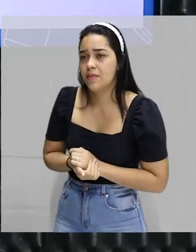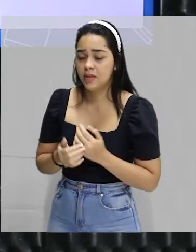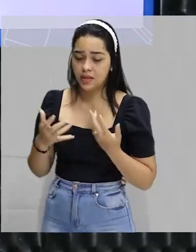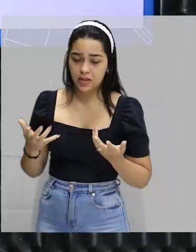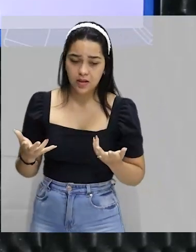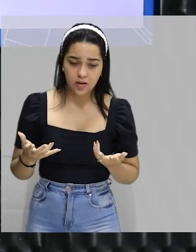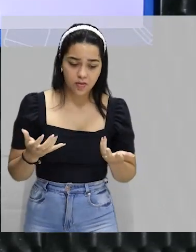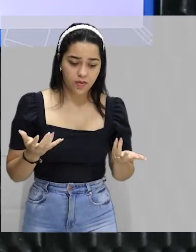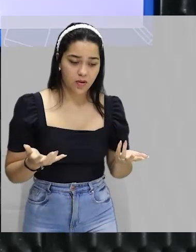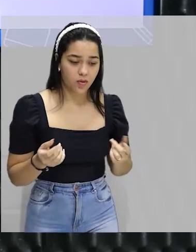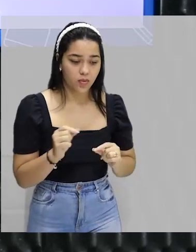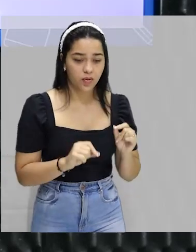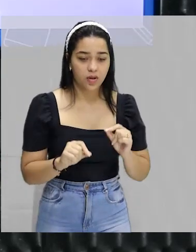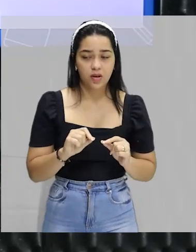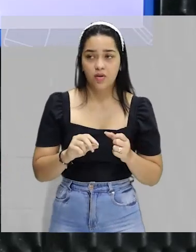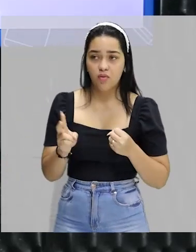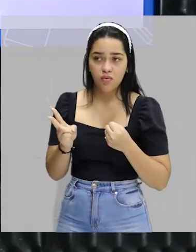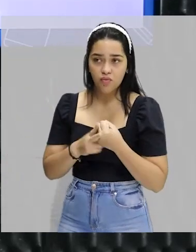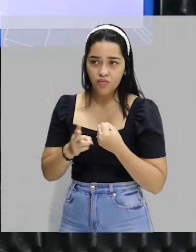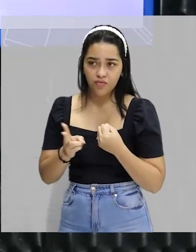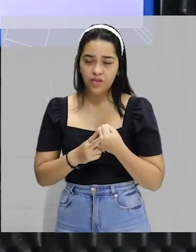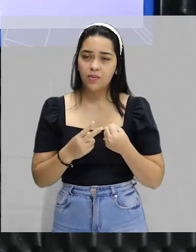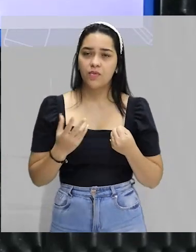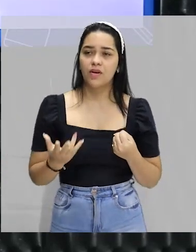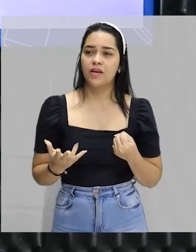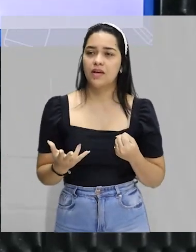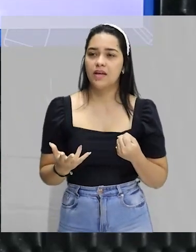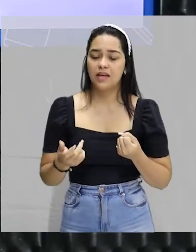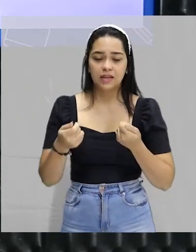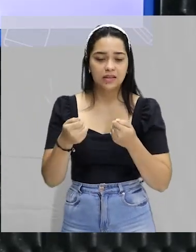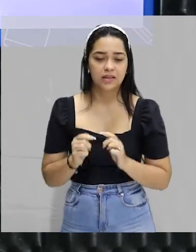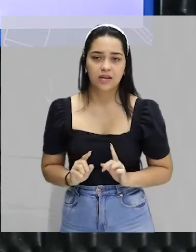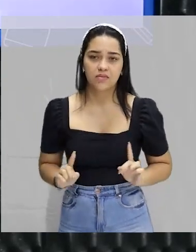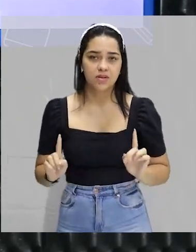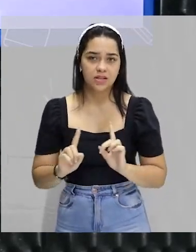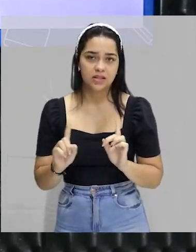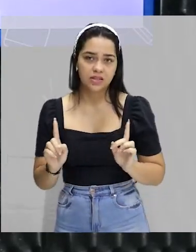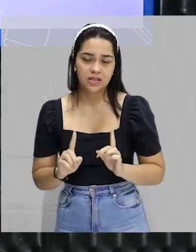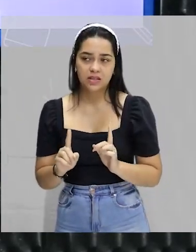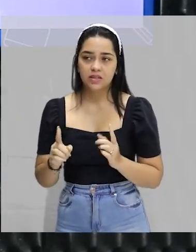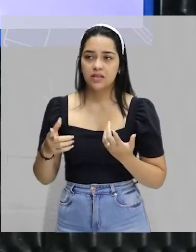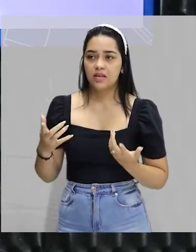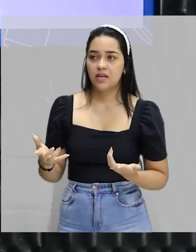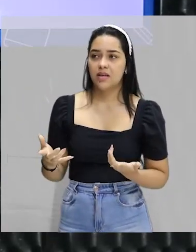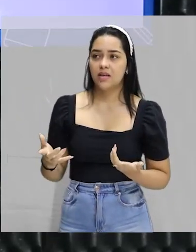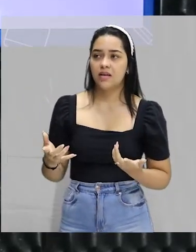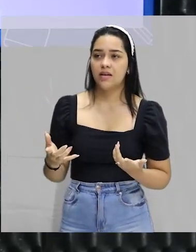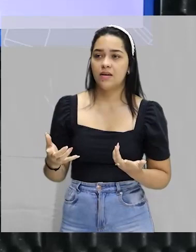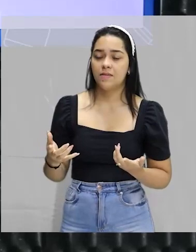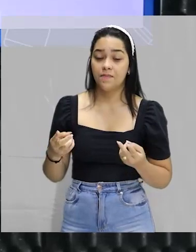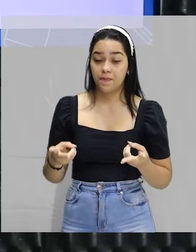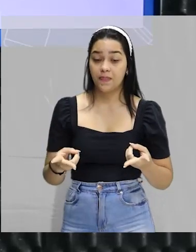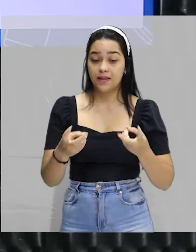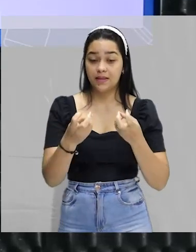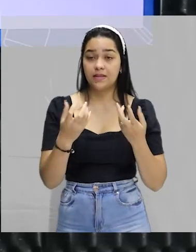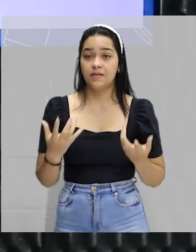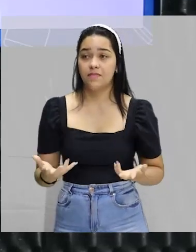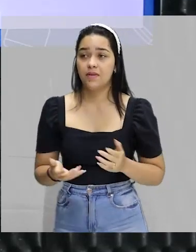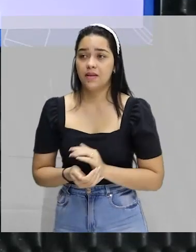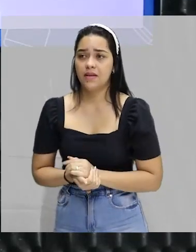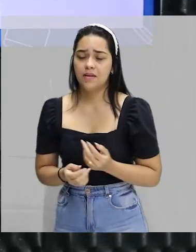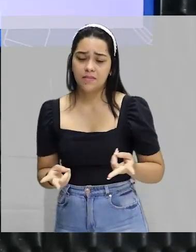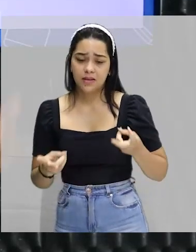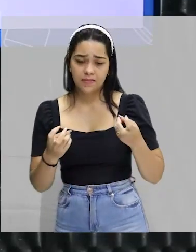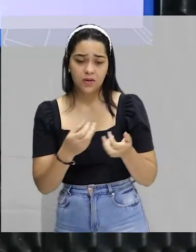é quando o verbo não precisa de um objeto, que no caso perceber, quem